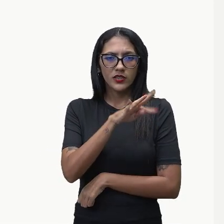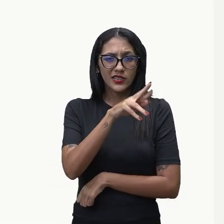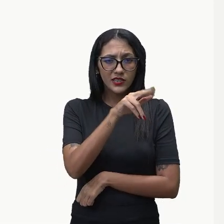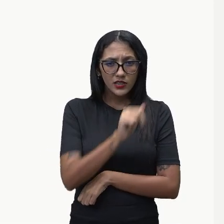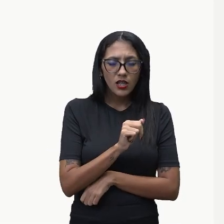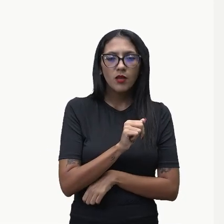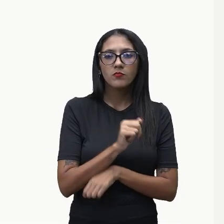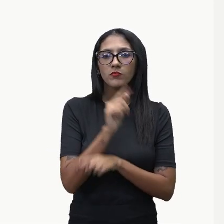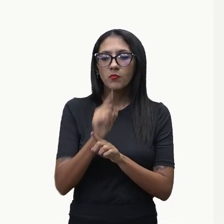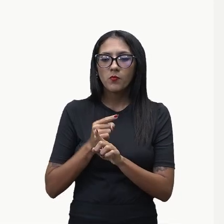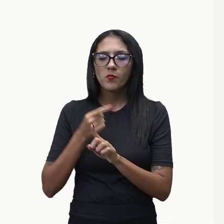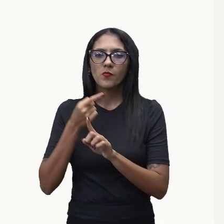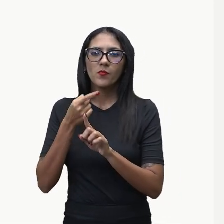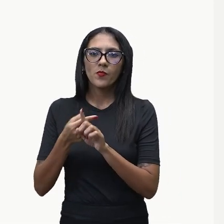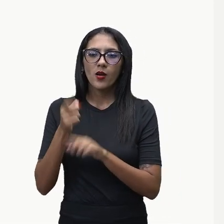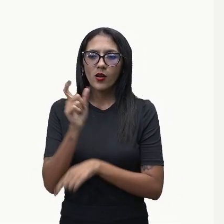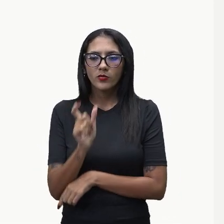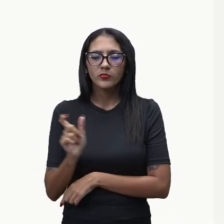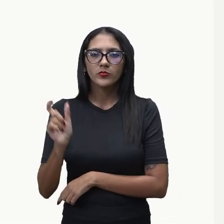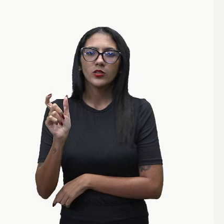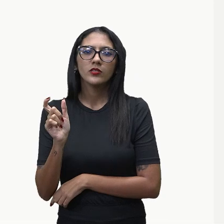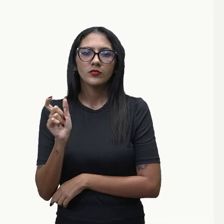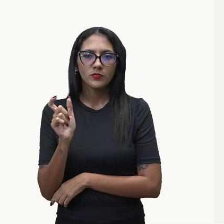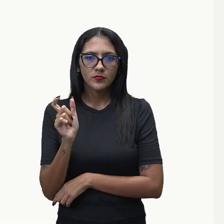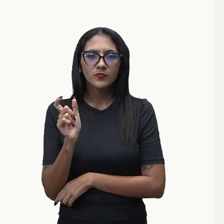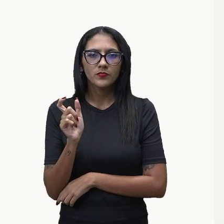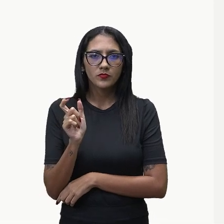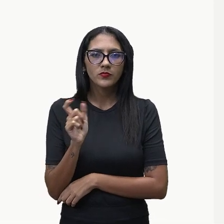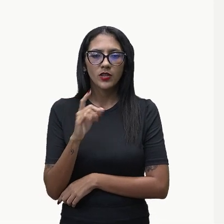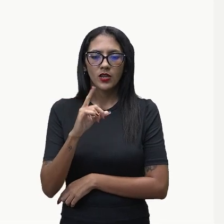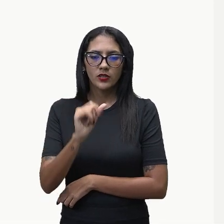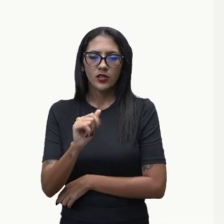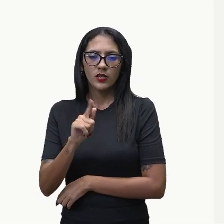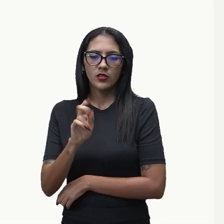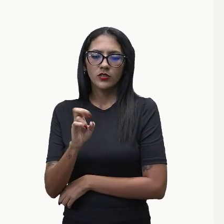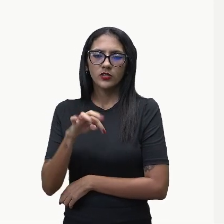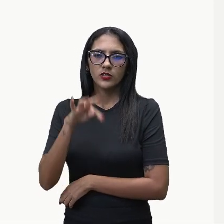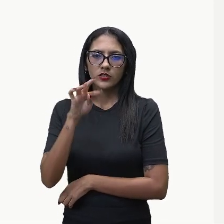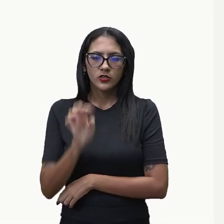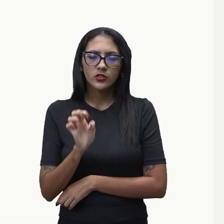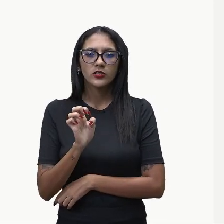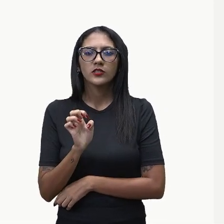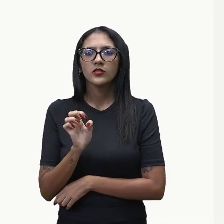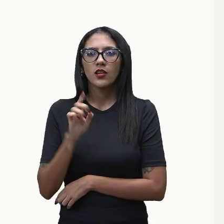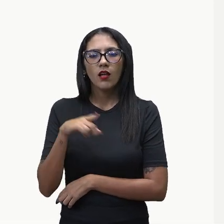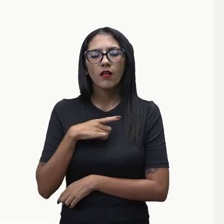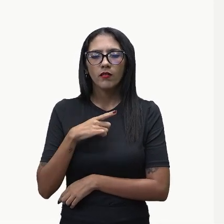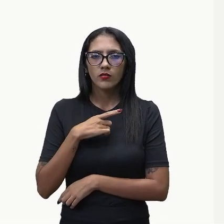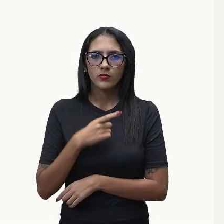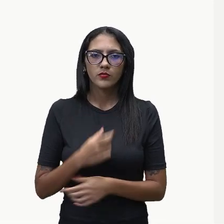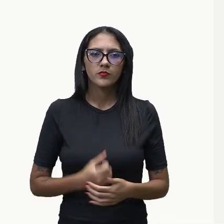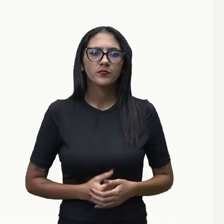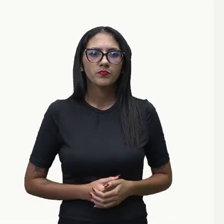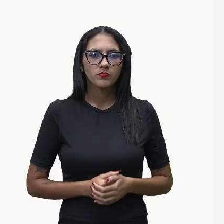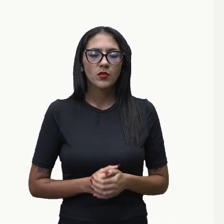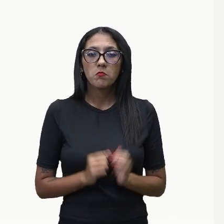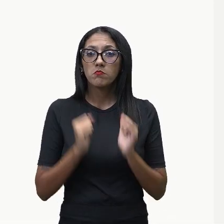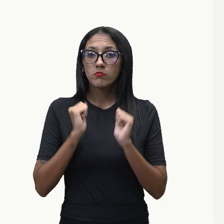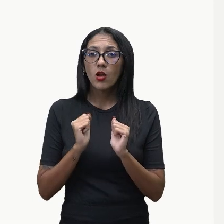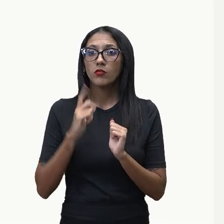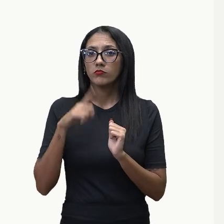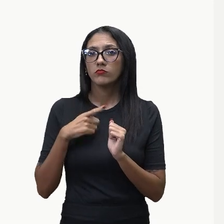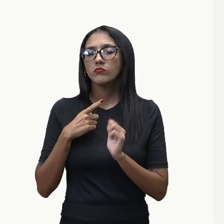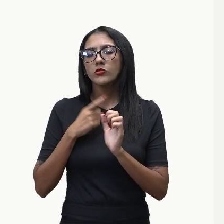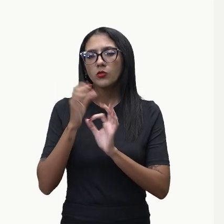informação de que pertence àquelas pessoas. A grita da gente se levanta ao céu. Podemos ter essa construção